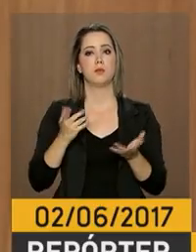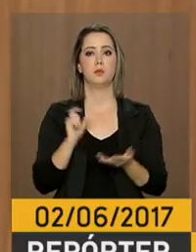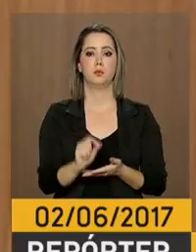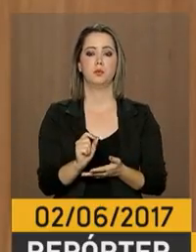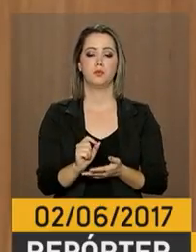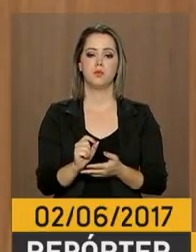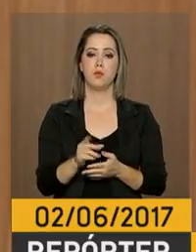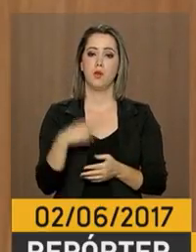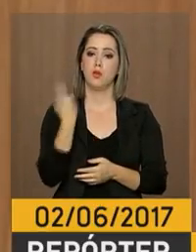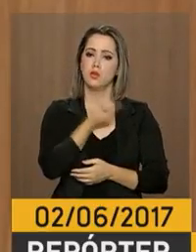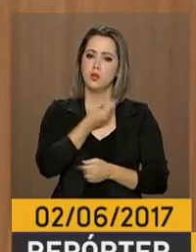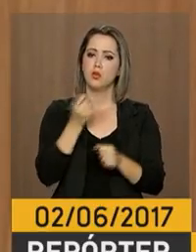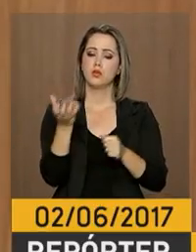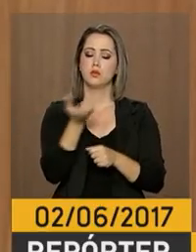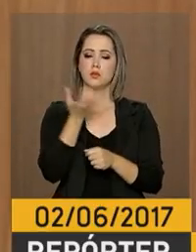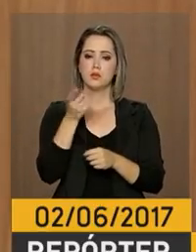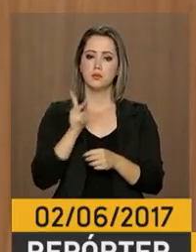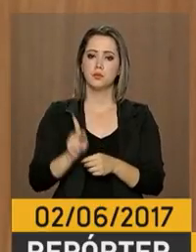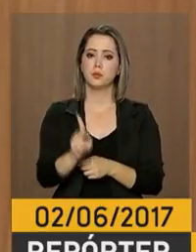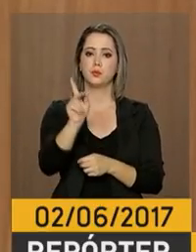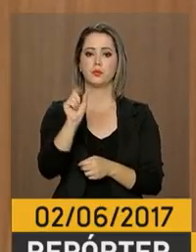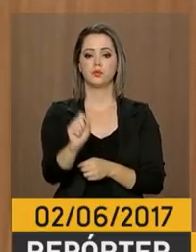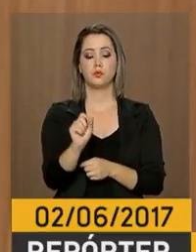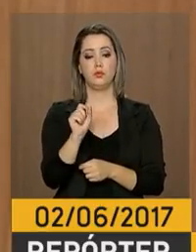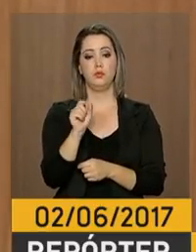fizemos questão inclusive